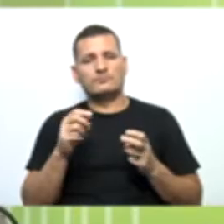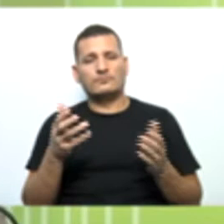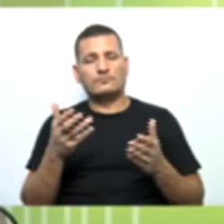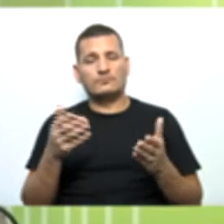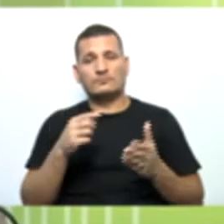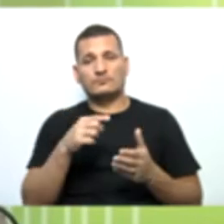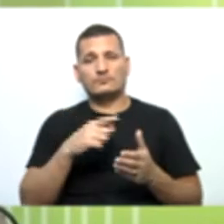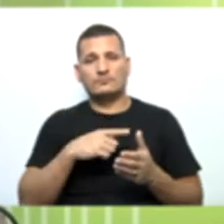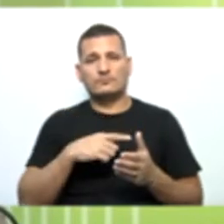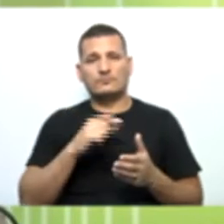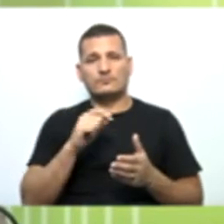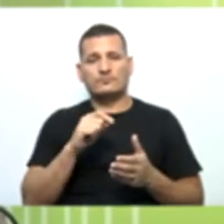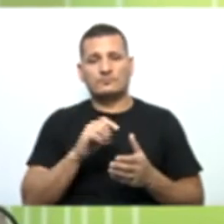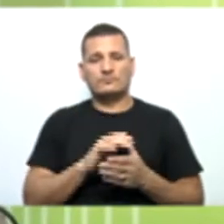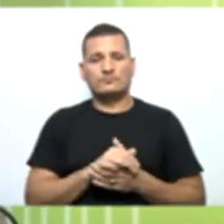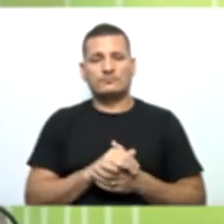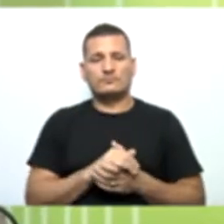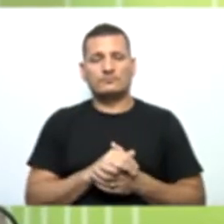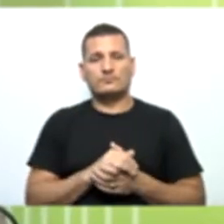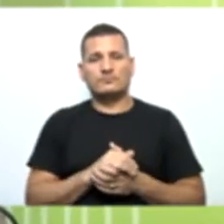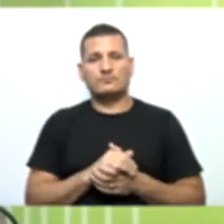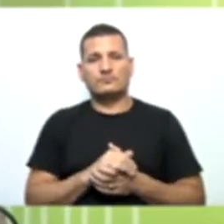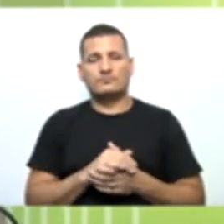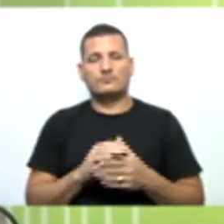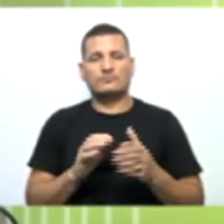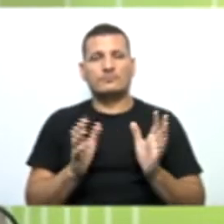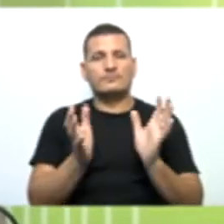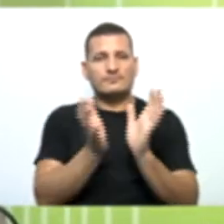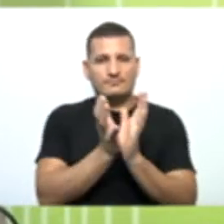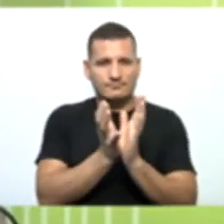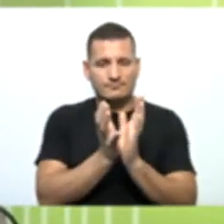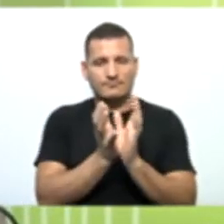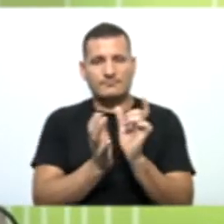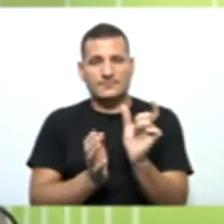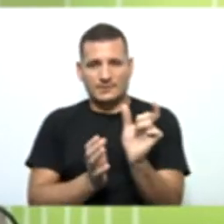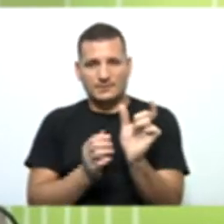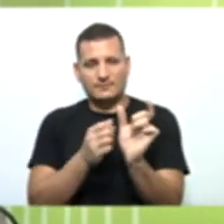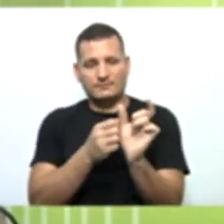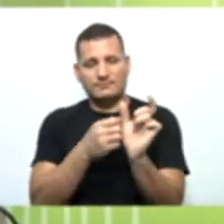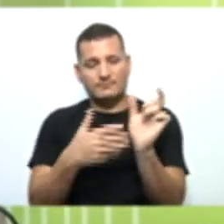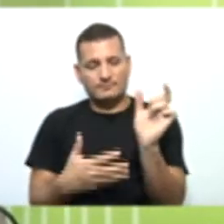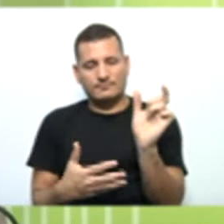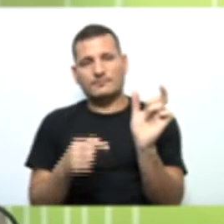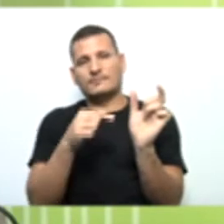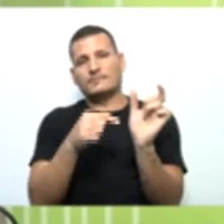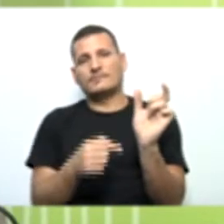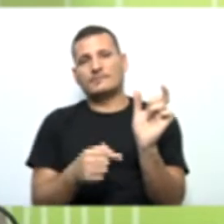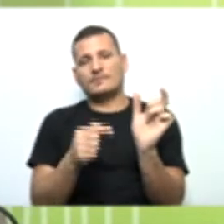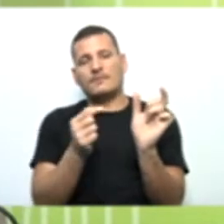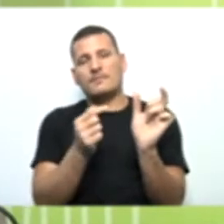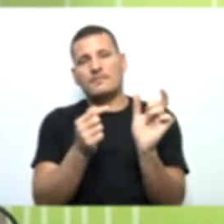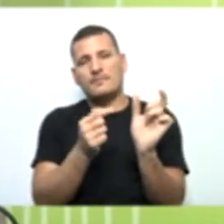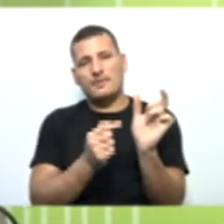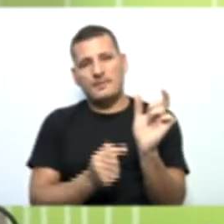está relacionando as classes e essas classes já têm atributos. Por